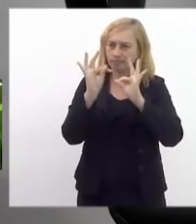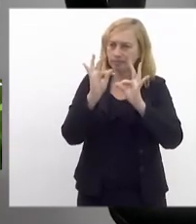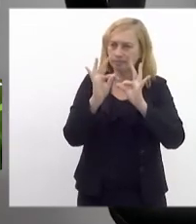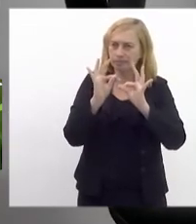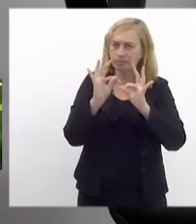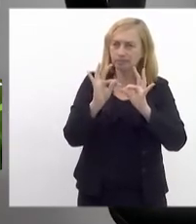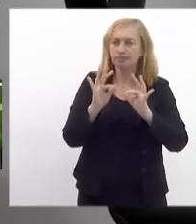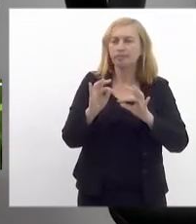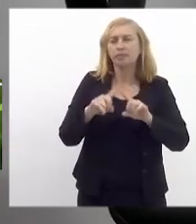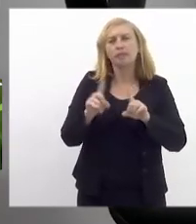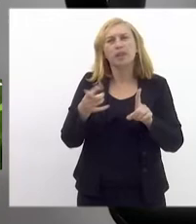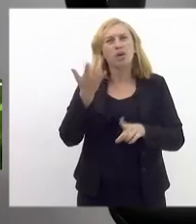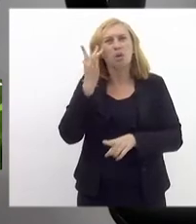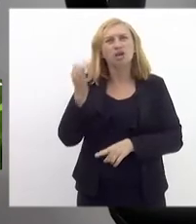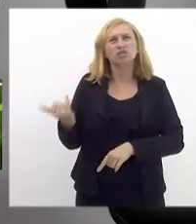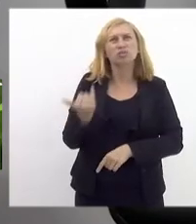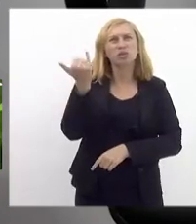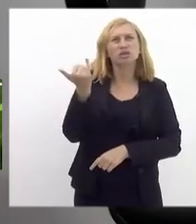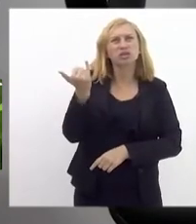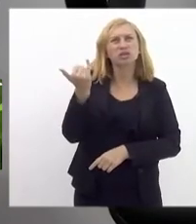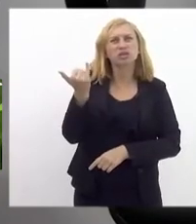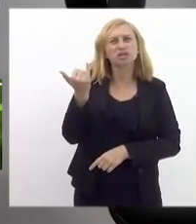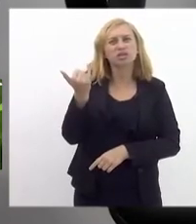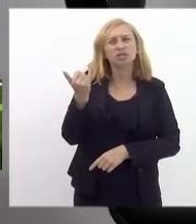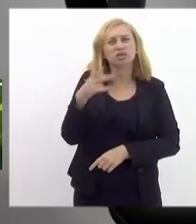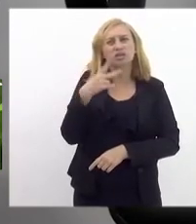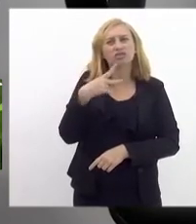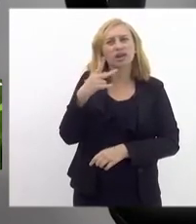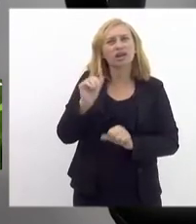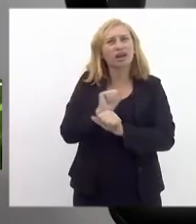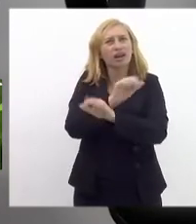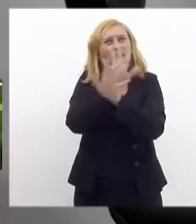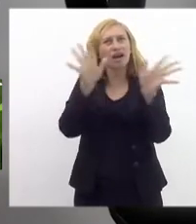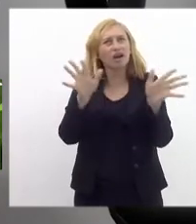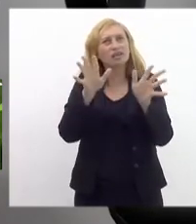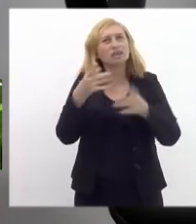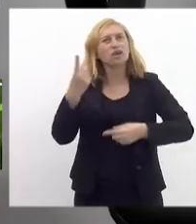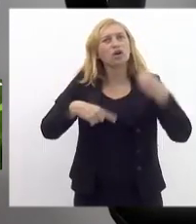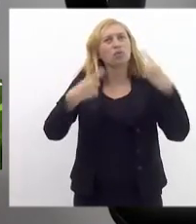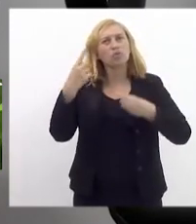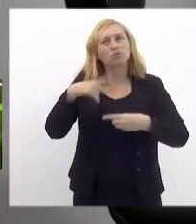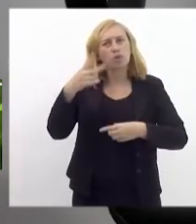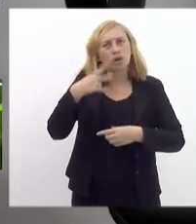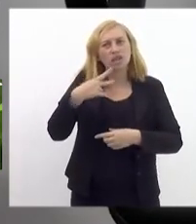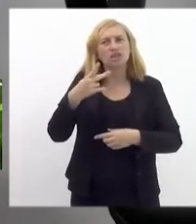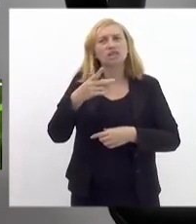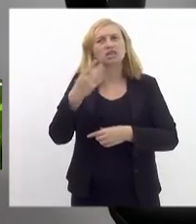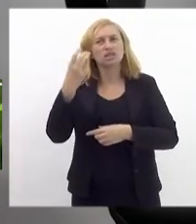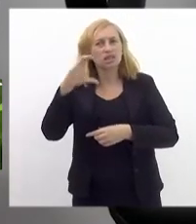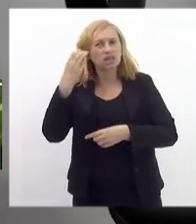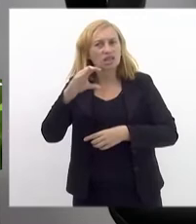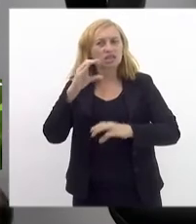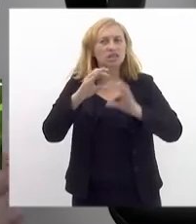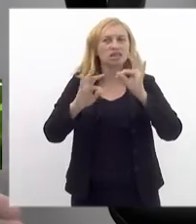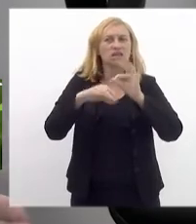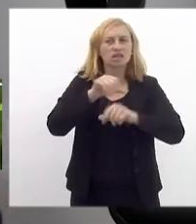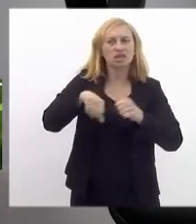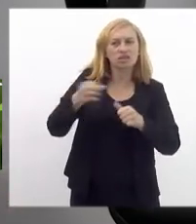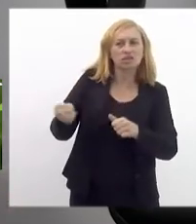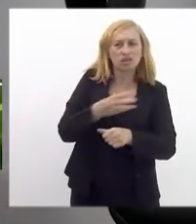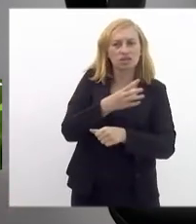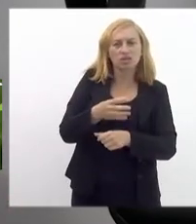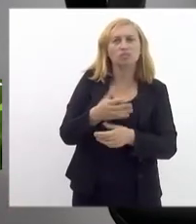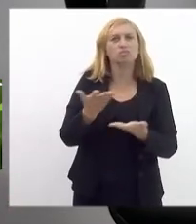legislação, mas eu acho que é importante que ela coloque a importância clara de uma política de ciência, tecnologia e inovação que ataca a questão social no Rio de Janeiro